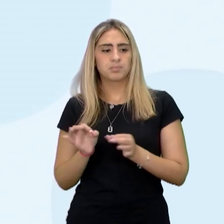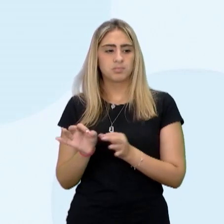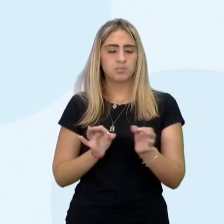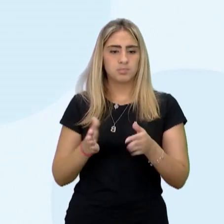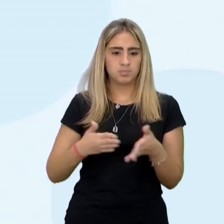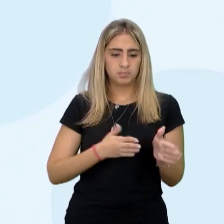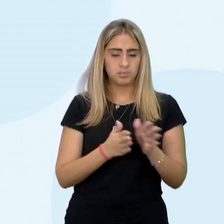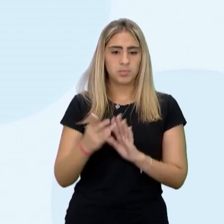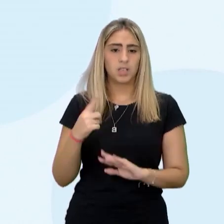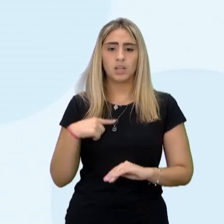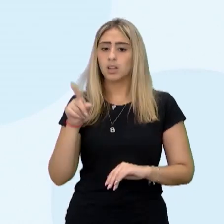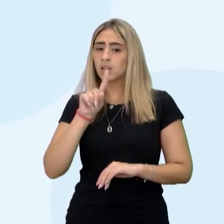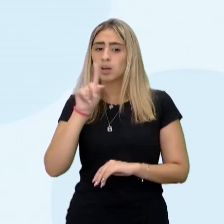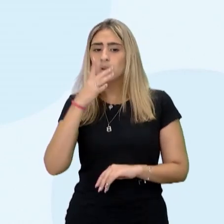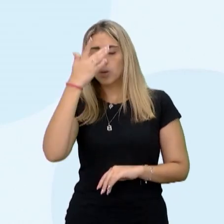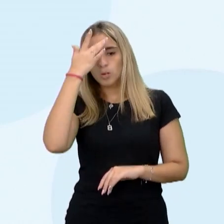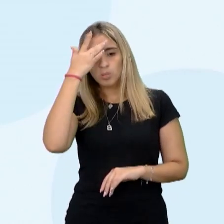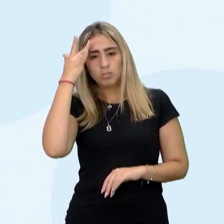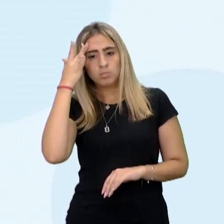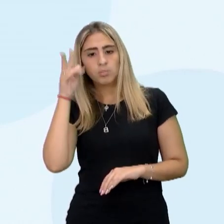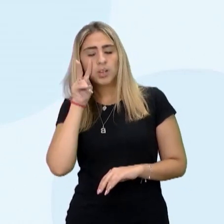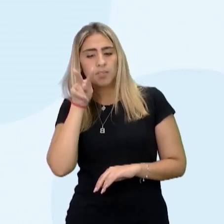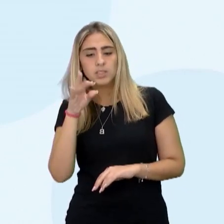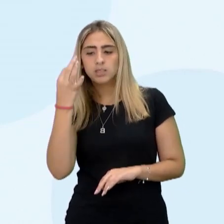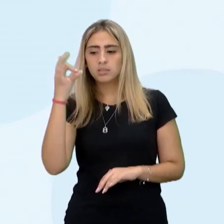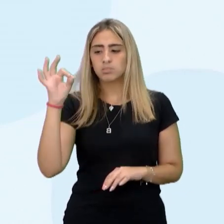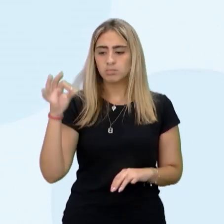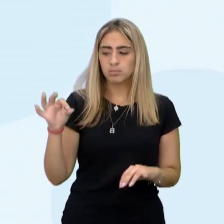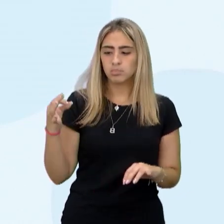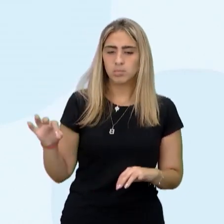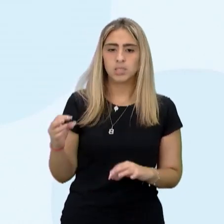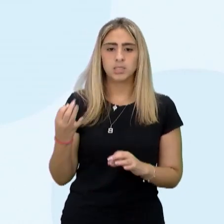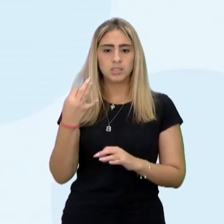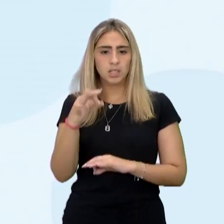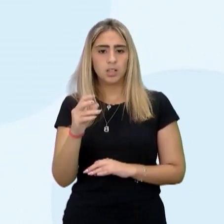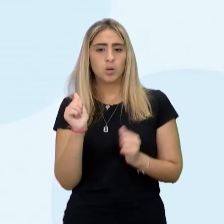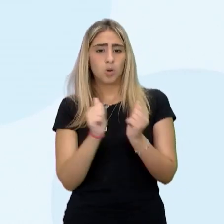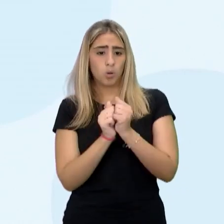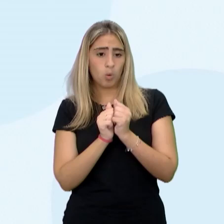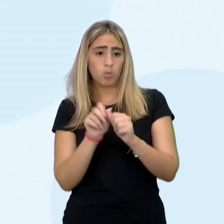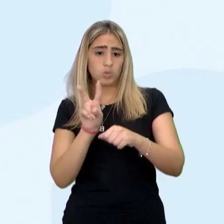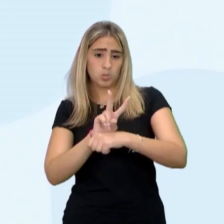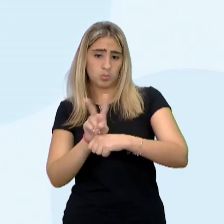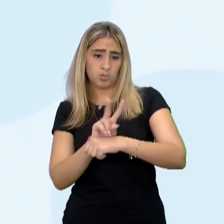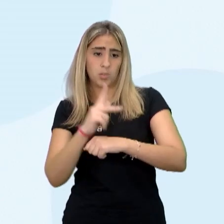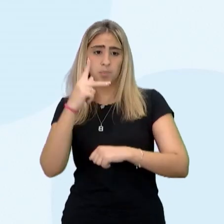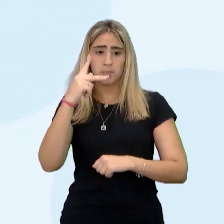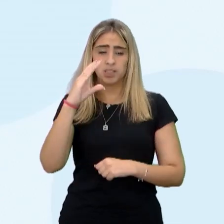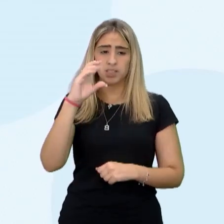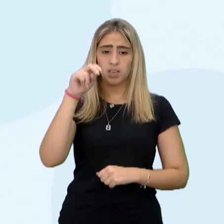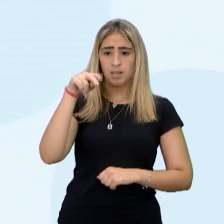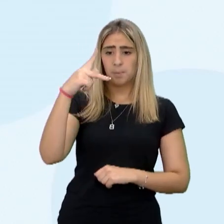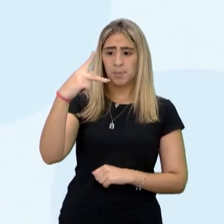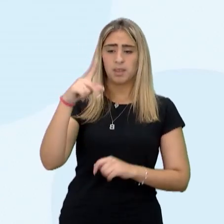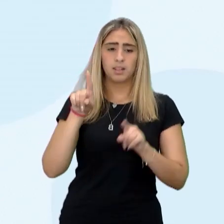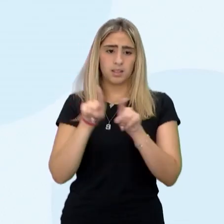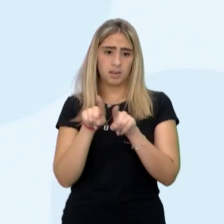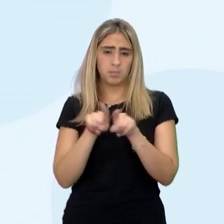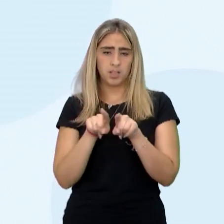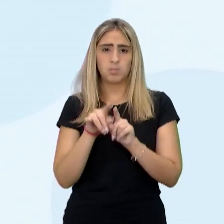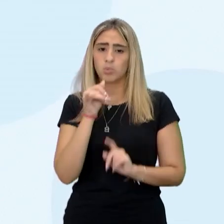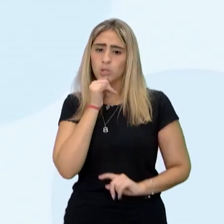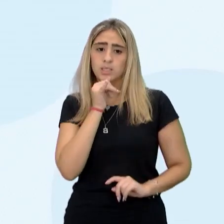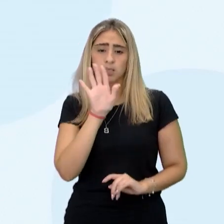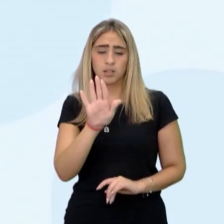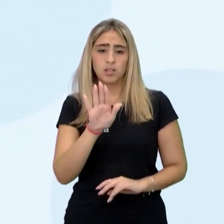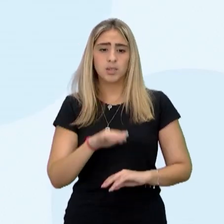validação, não para a produção, para validar se o que foi feito ok, né, com o supervisor e com o PCNP, por exemplo. E no caso